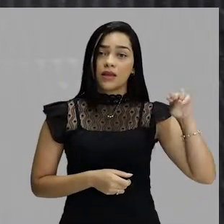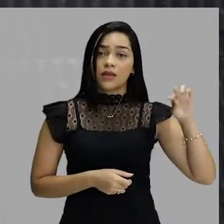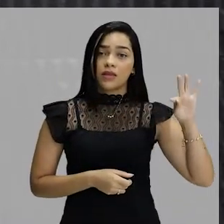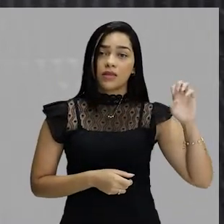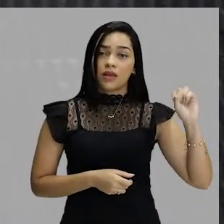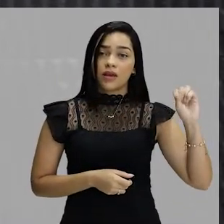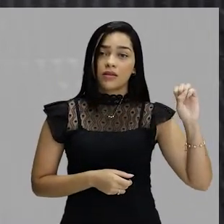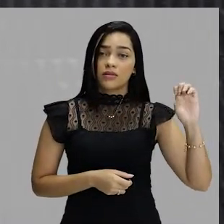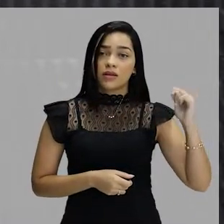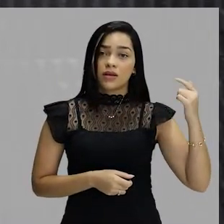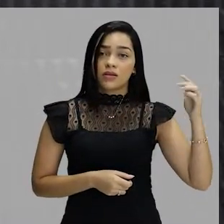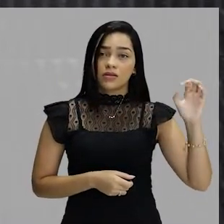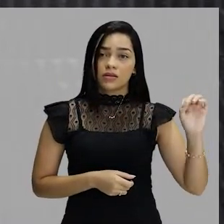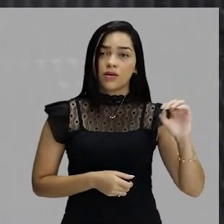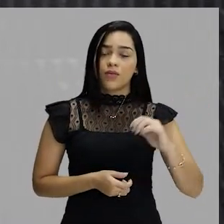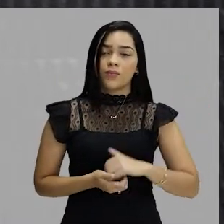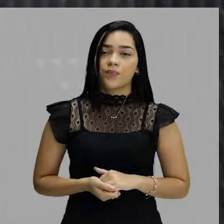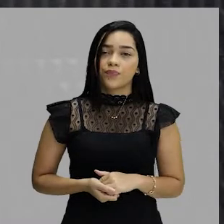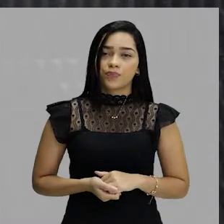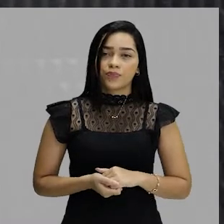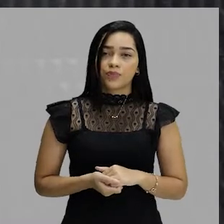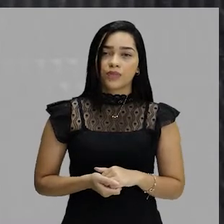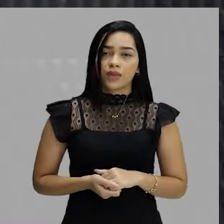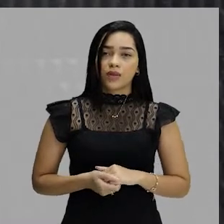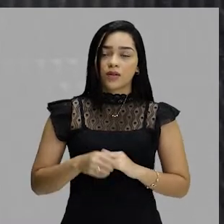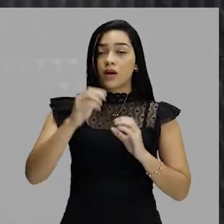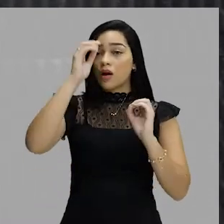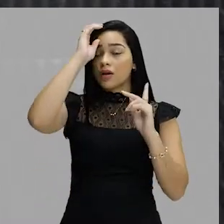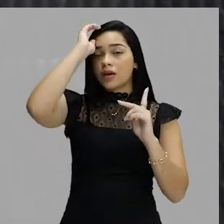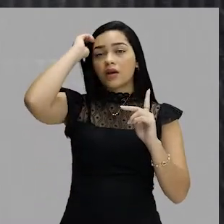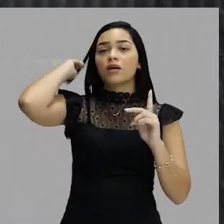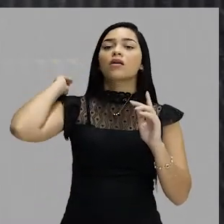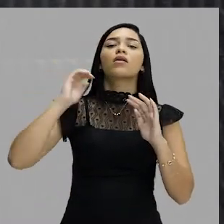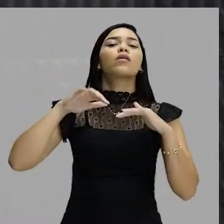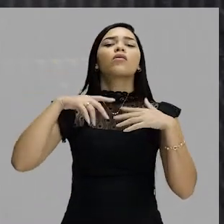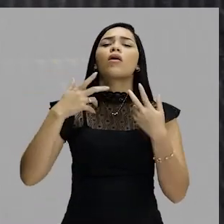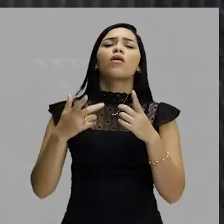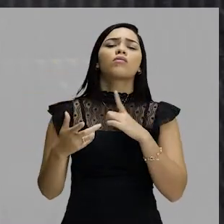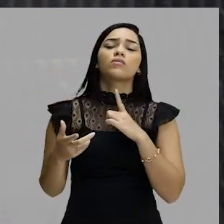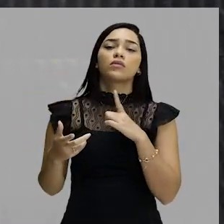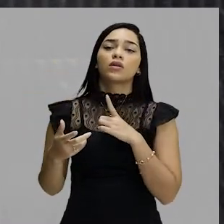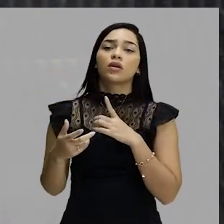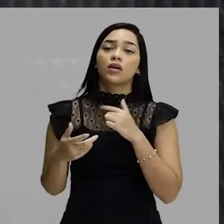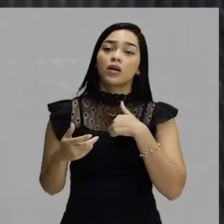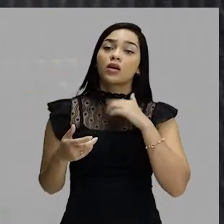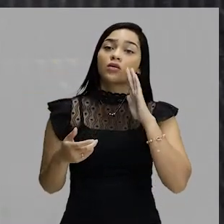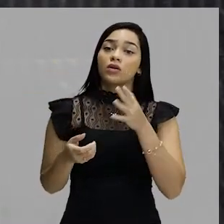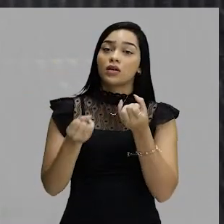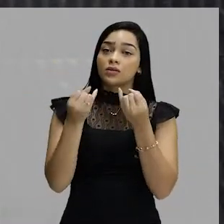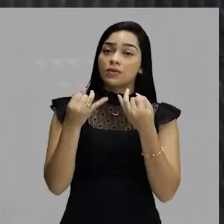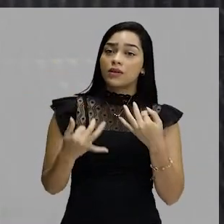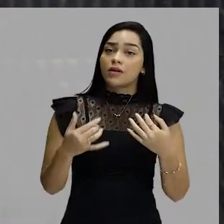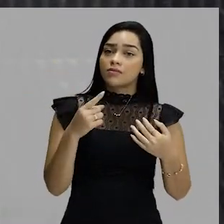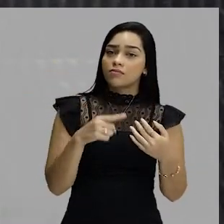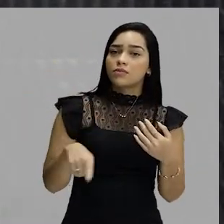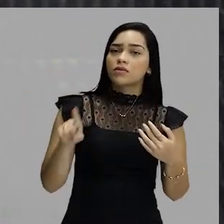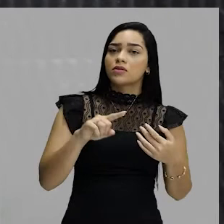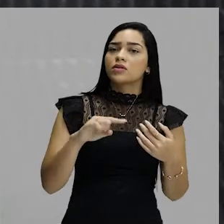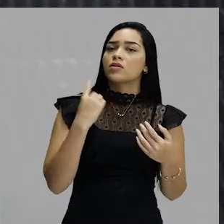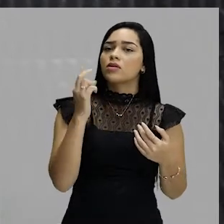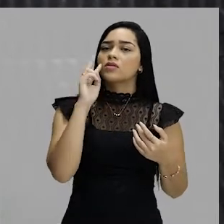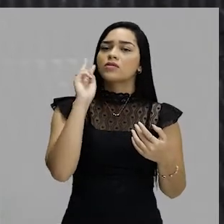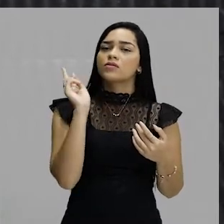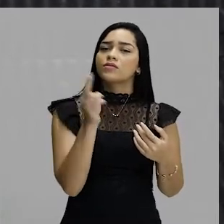o eixo x. Bom, pessoal, beleza. Qual é a outra forma? O que eu falei bem aqui para vocês? Que nós conseguimos